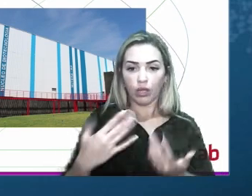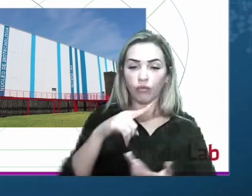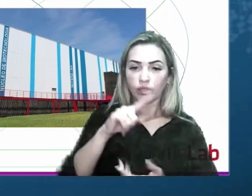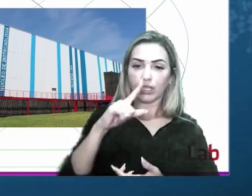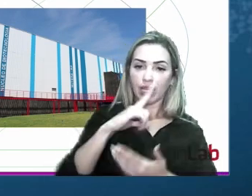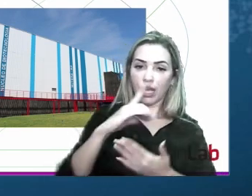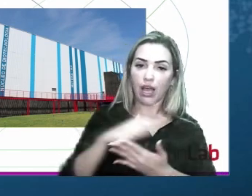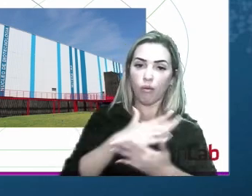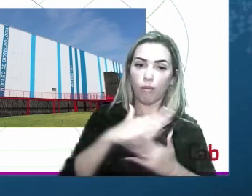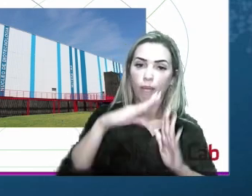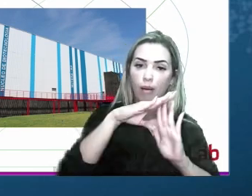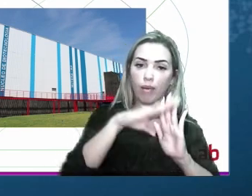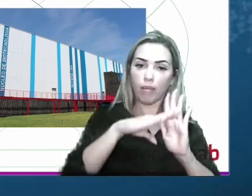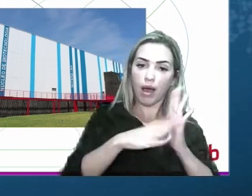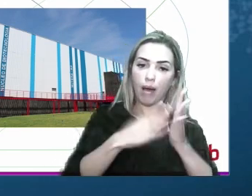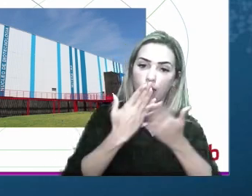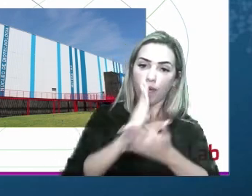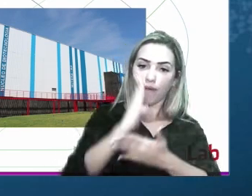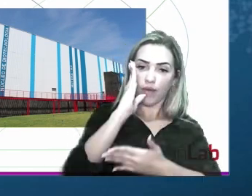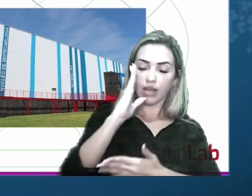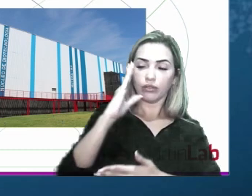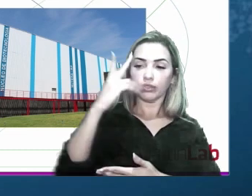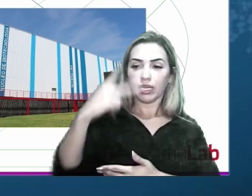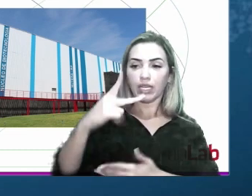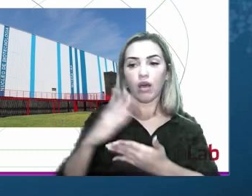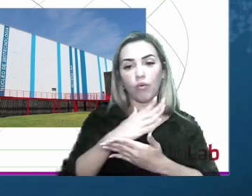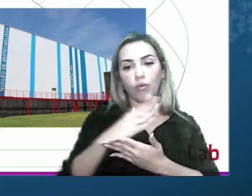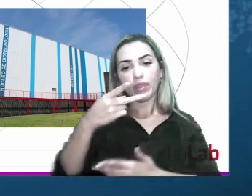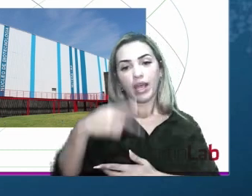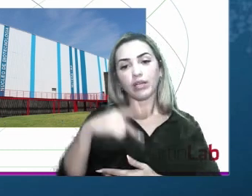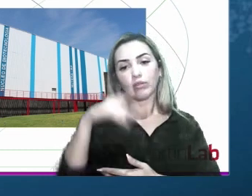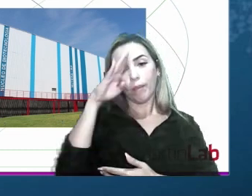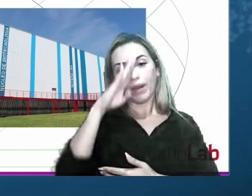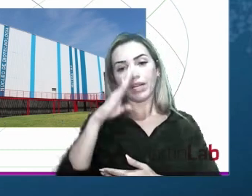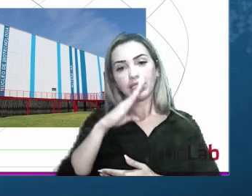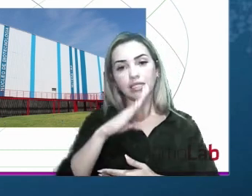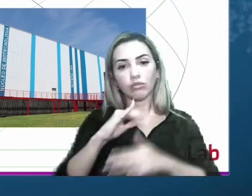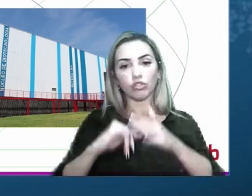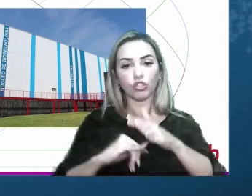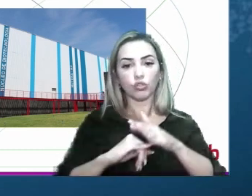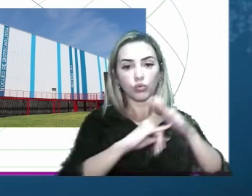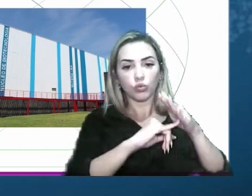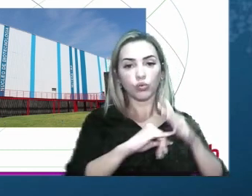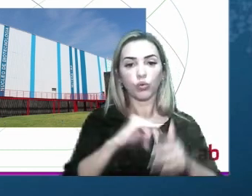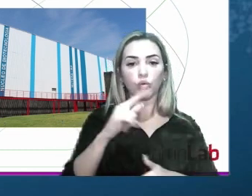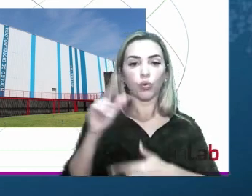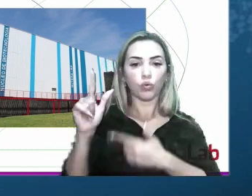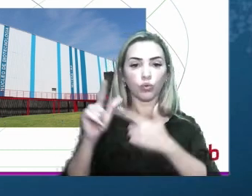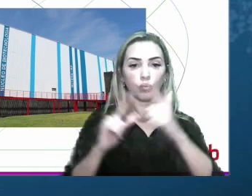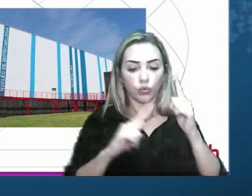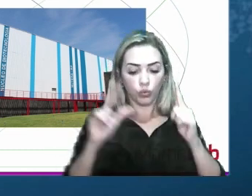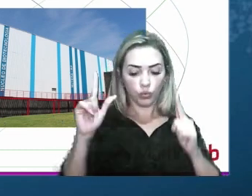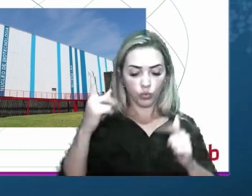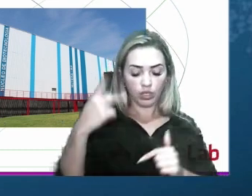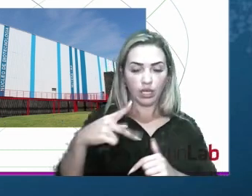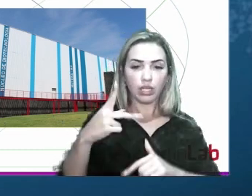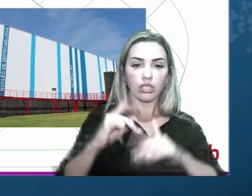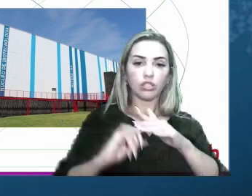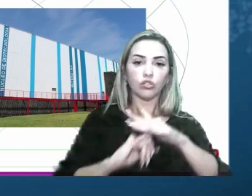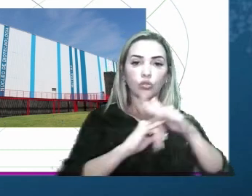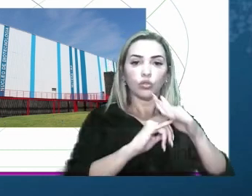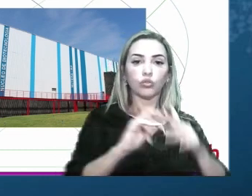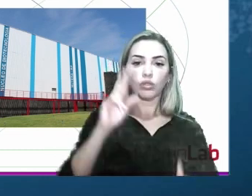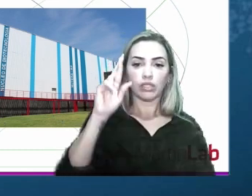ensaios clínicos aprovados, e alguns deles no Brasil, um do Instituto Janssen e outro do Instituto de